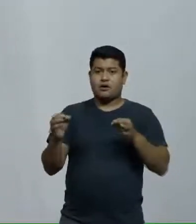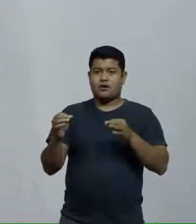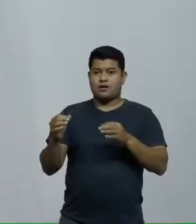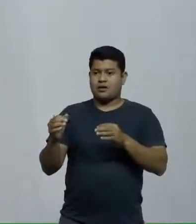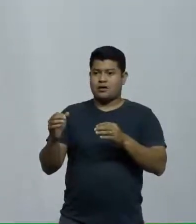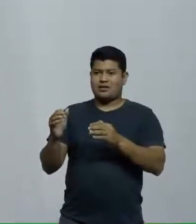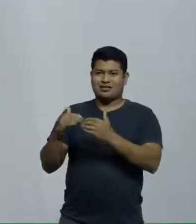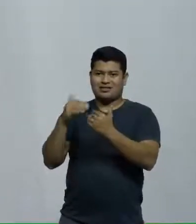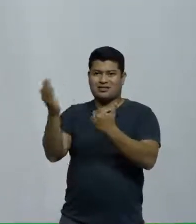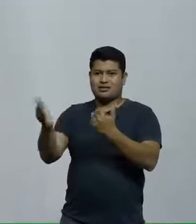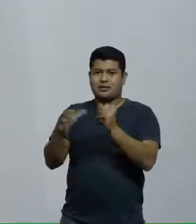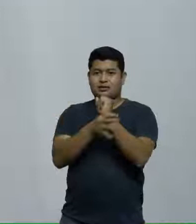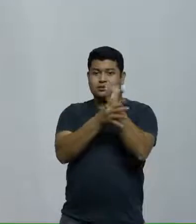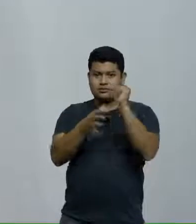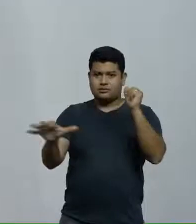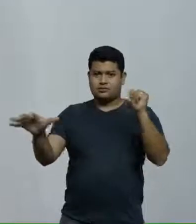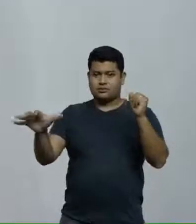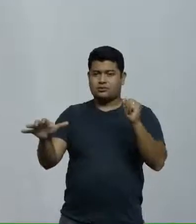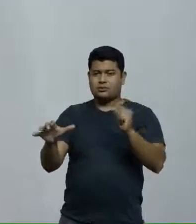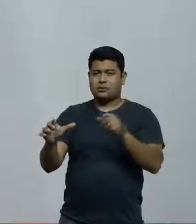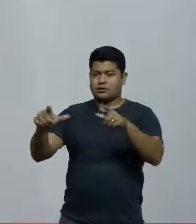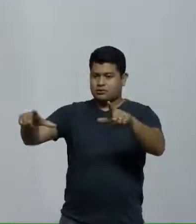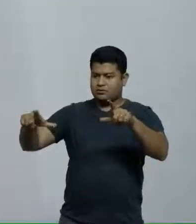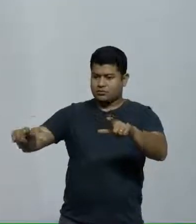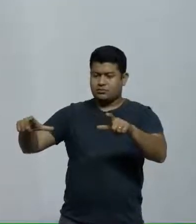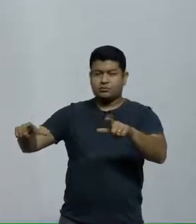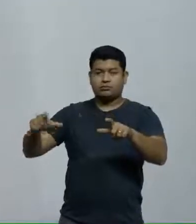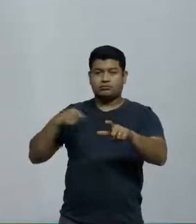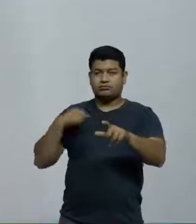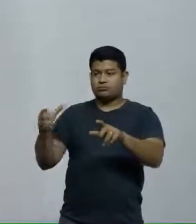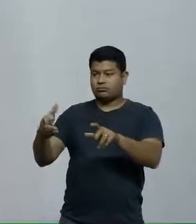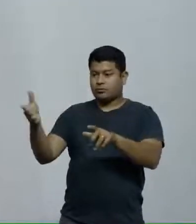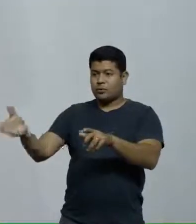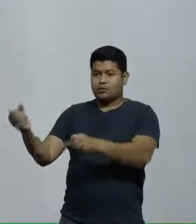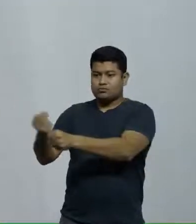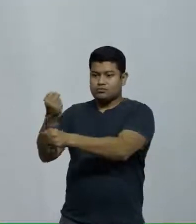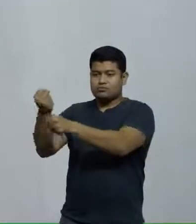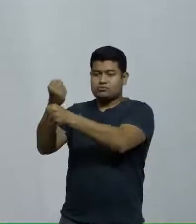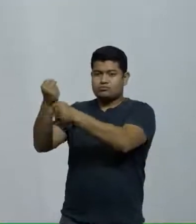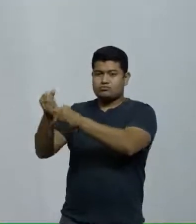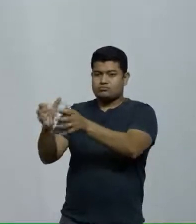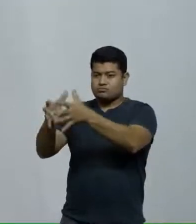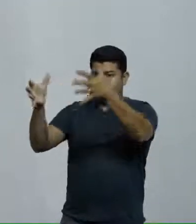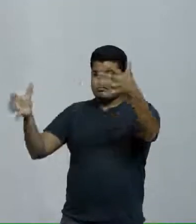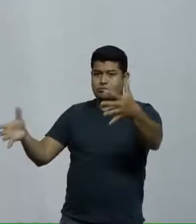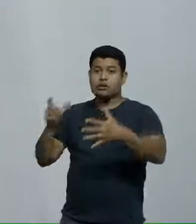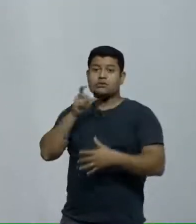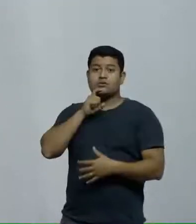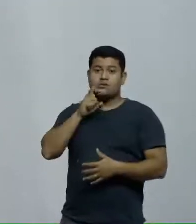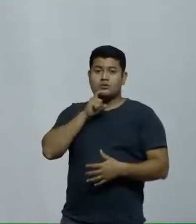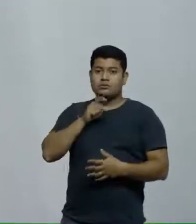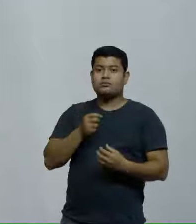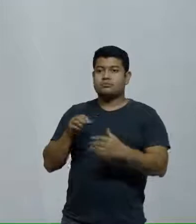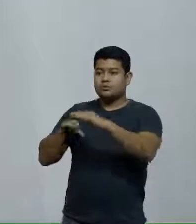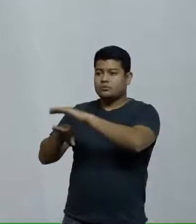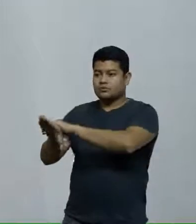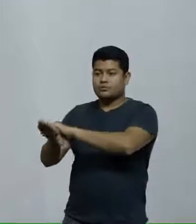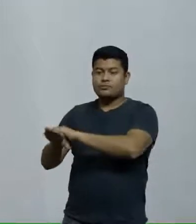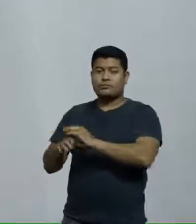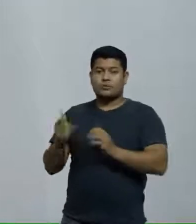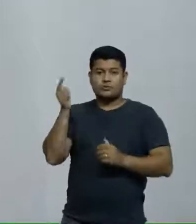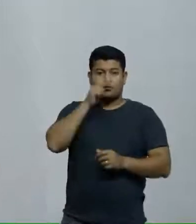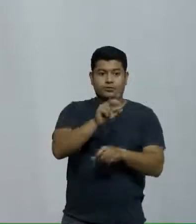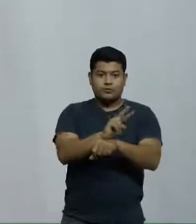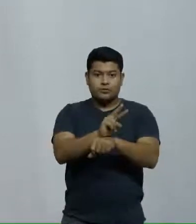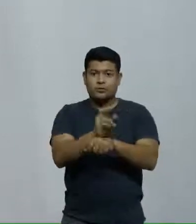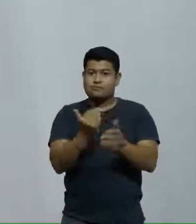José, para a gente poder ter, então, mais capacidade, ter mais condições de fazer uma fiscalização mais atuante nessa questão dos